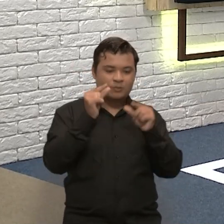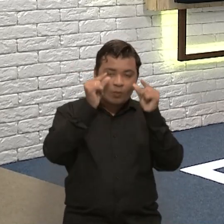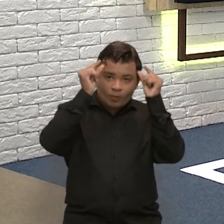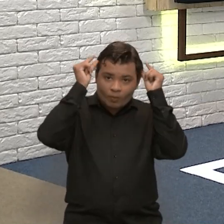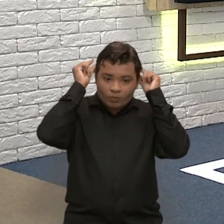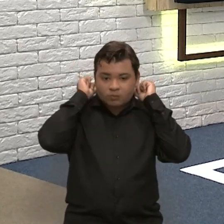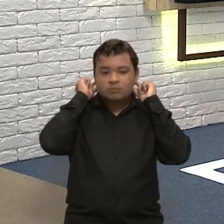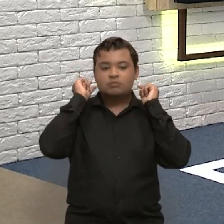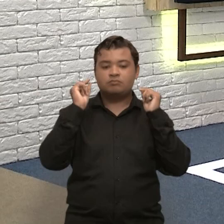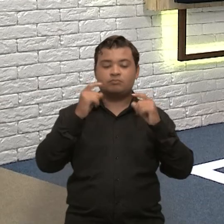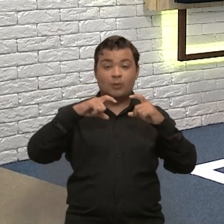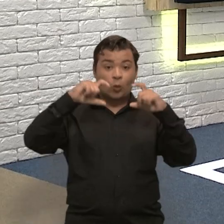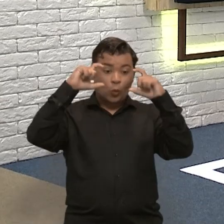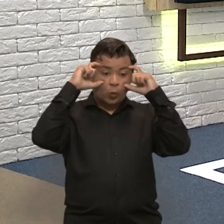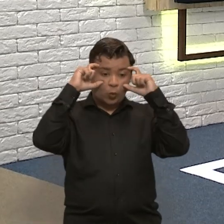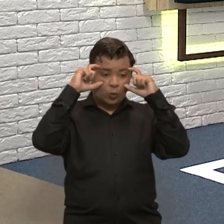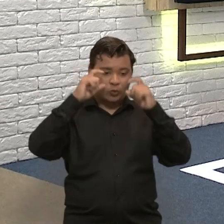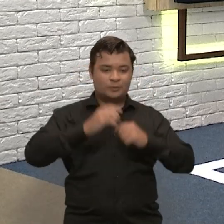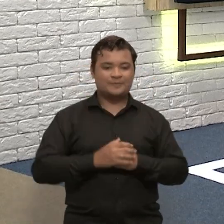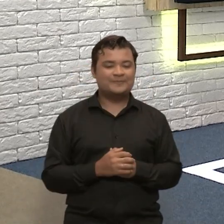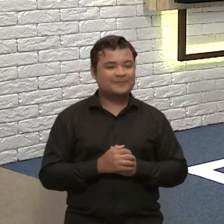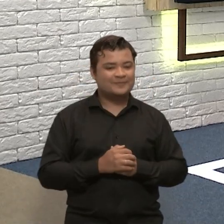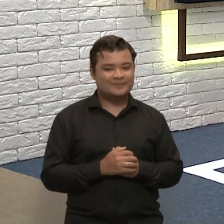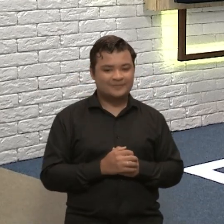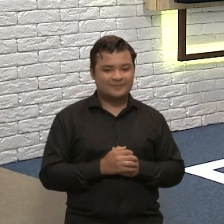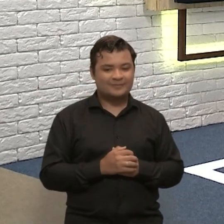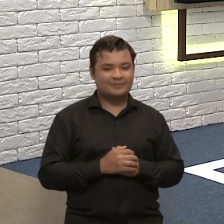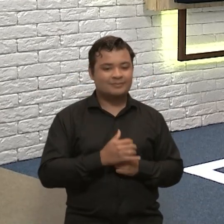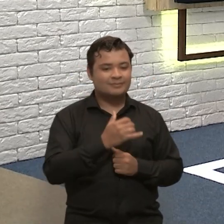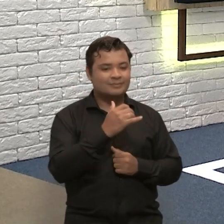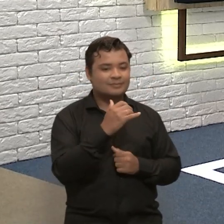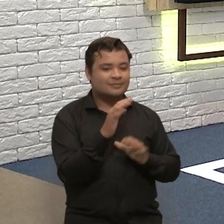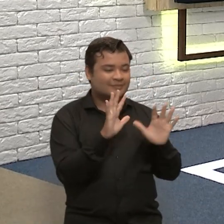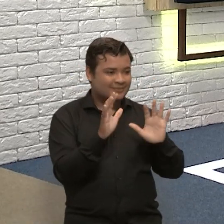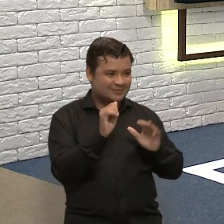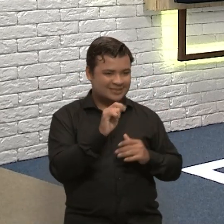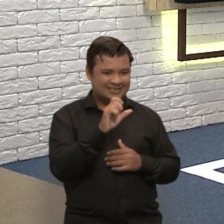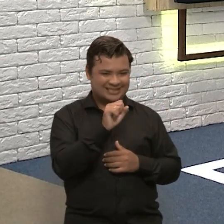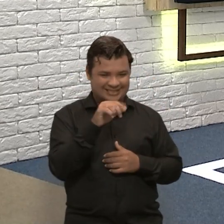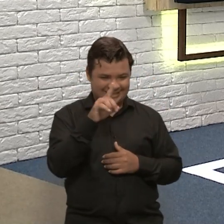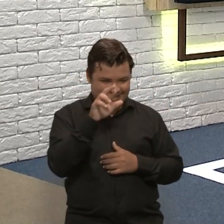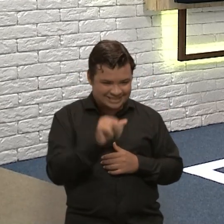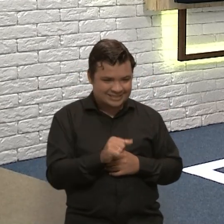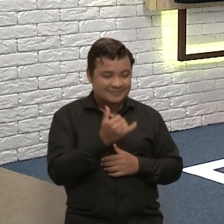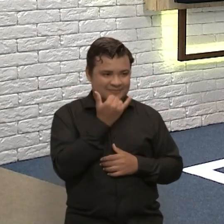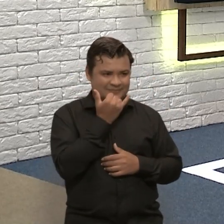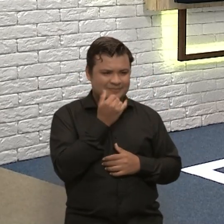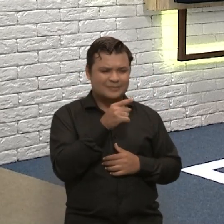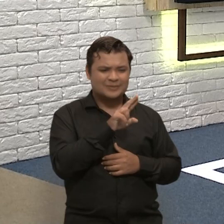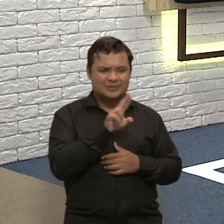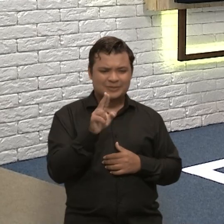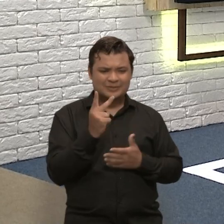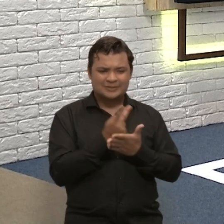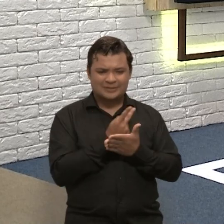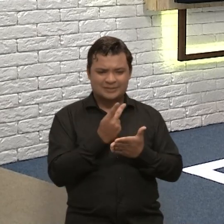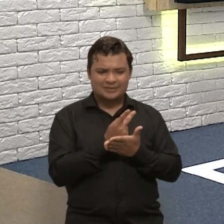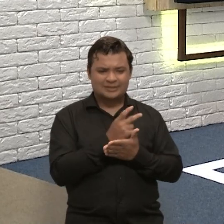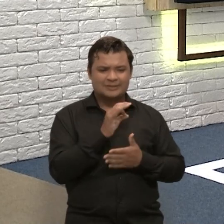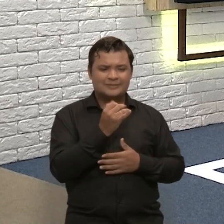e que usa óculos. Olá, Andressa, Alessandra, perdão. Muito obrigada pela sua presença. Falei seu nome errado, né?